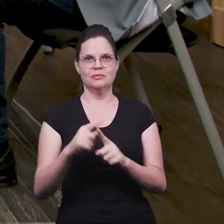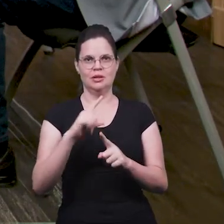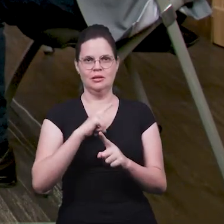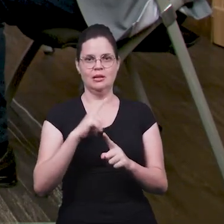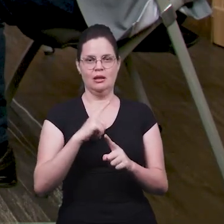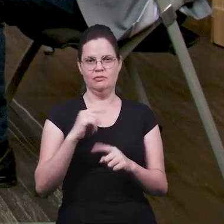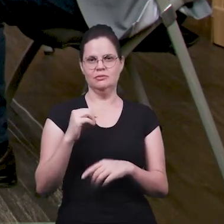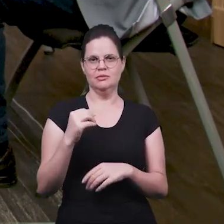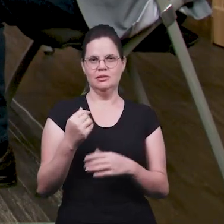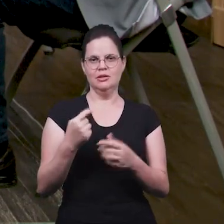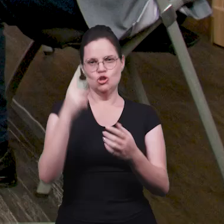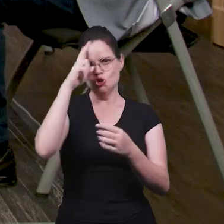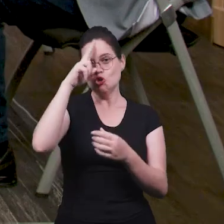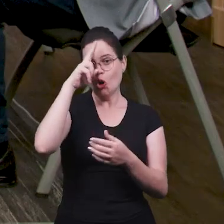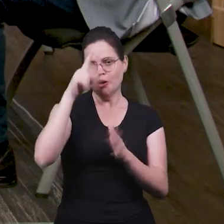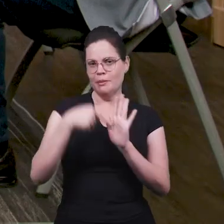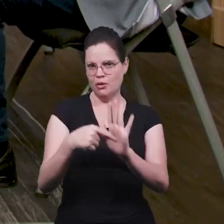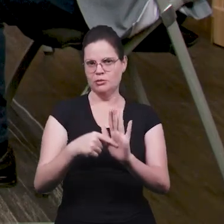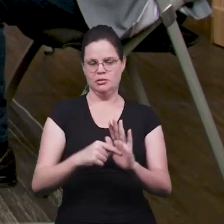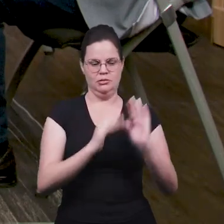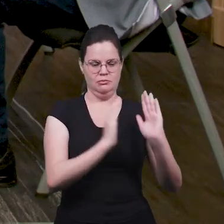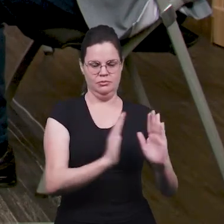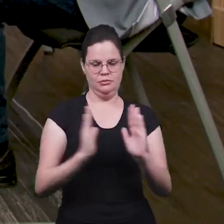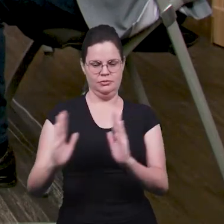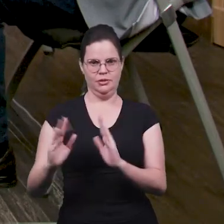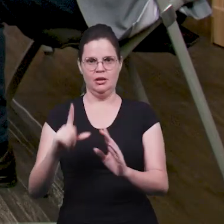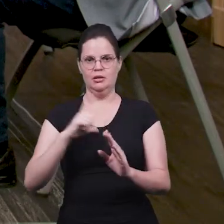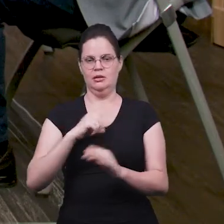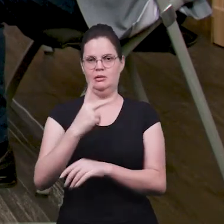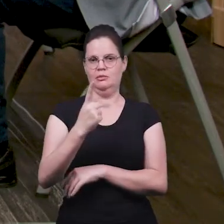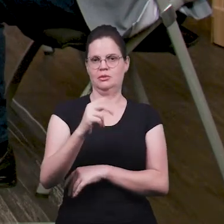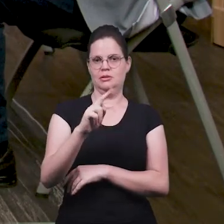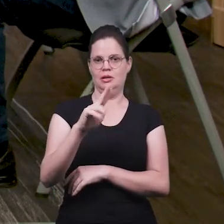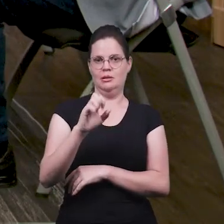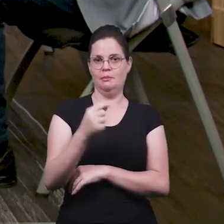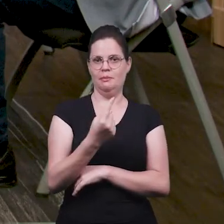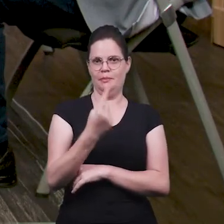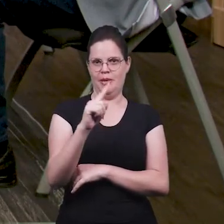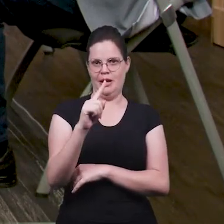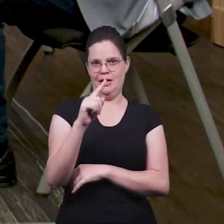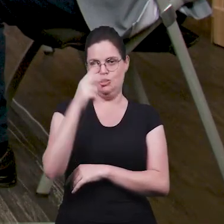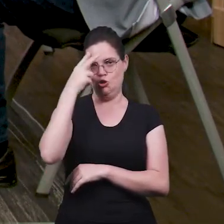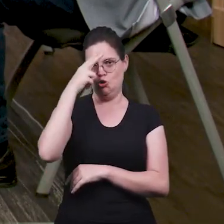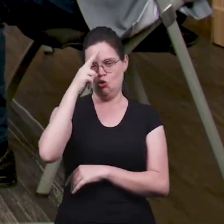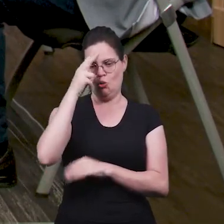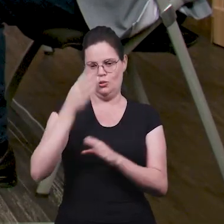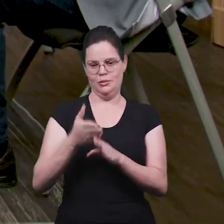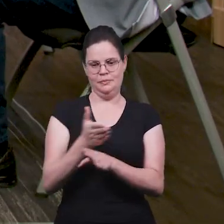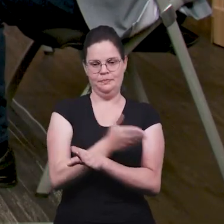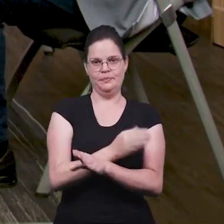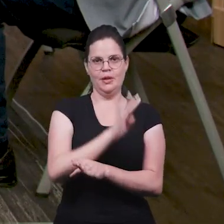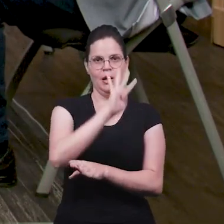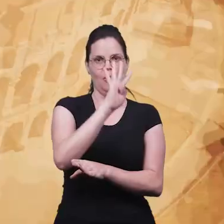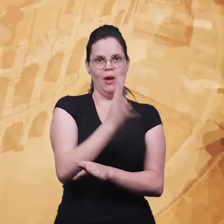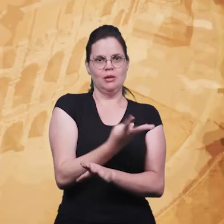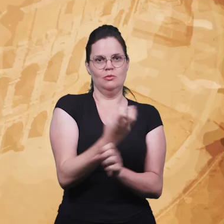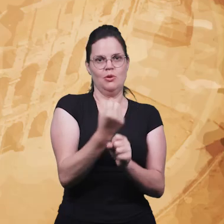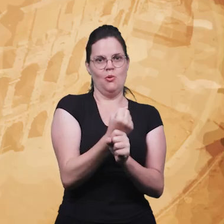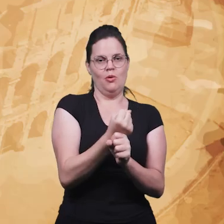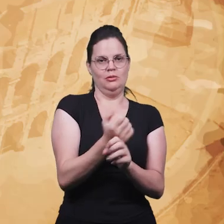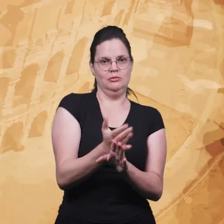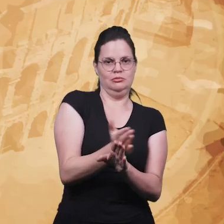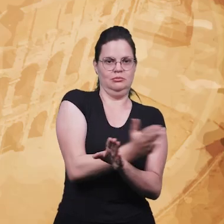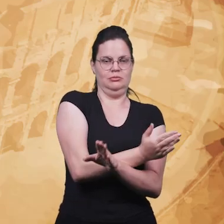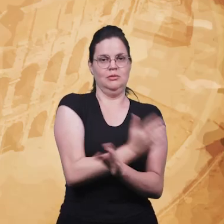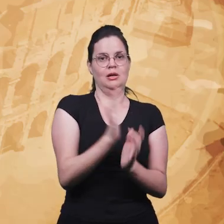qual foi dividido cientificamente ou historicamente, né? Nós temos a pré-história, ela